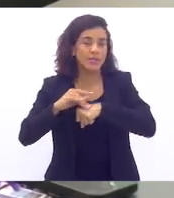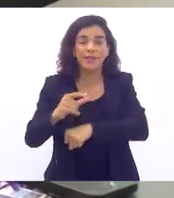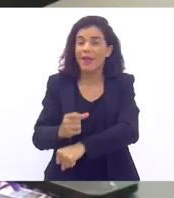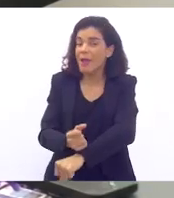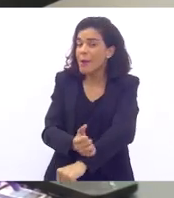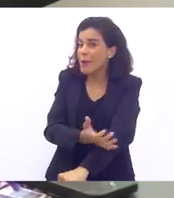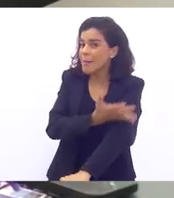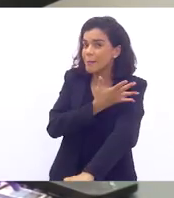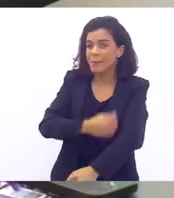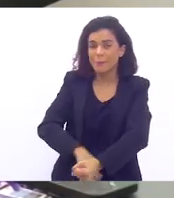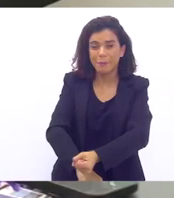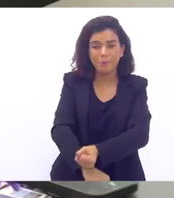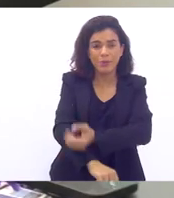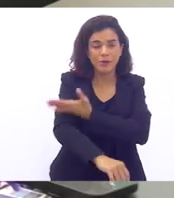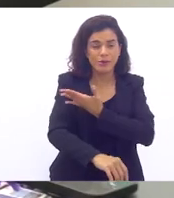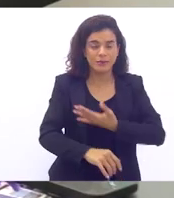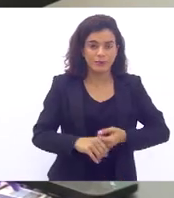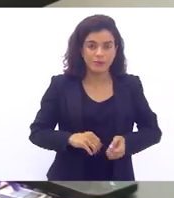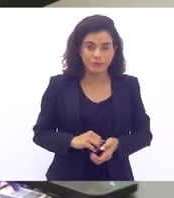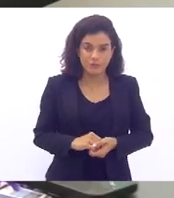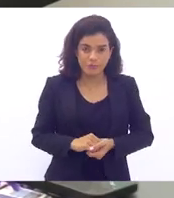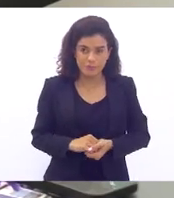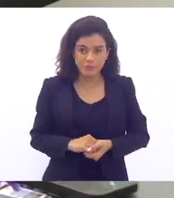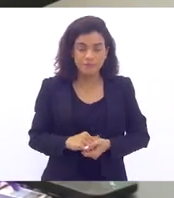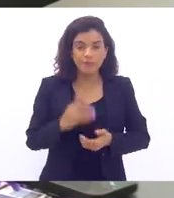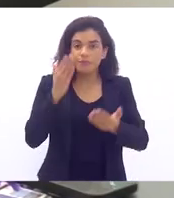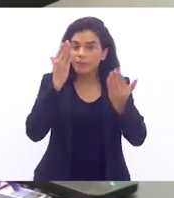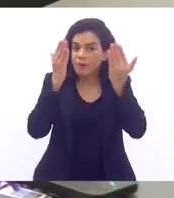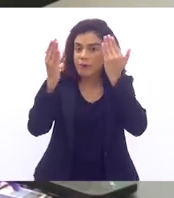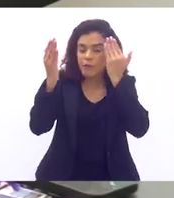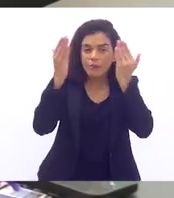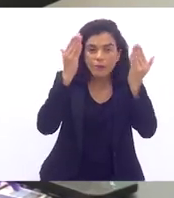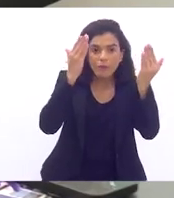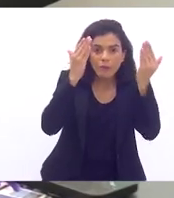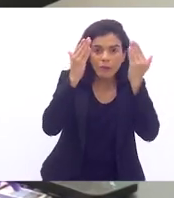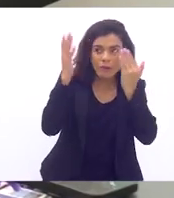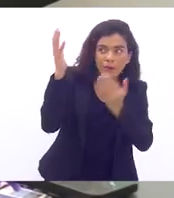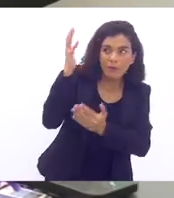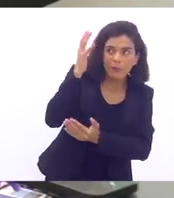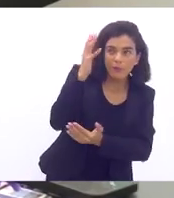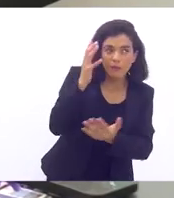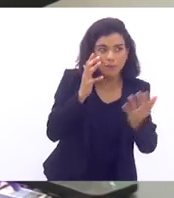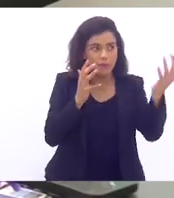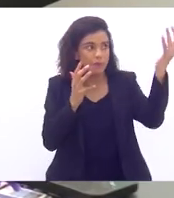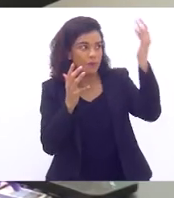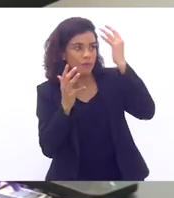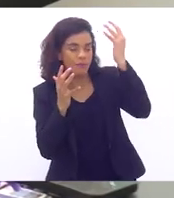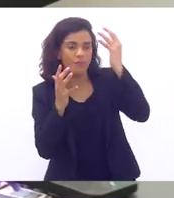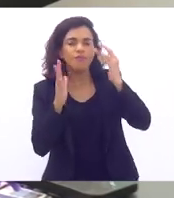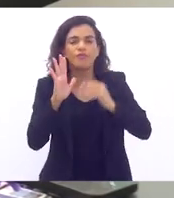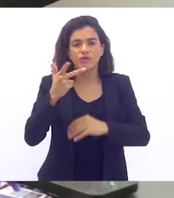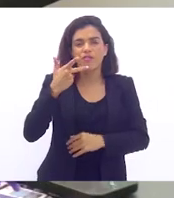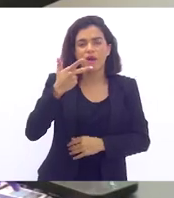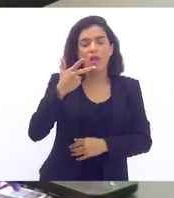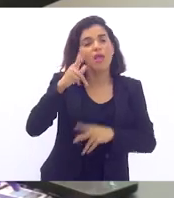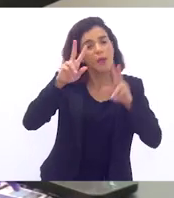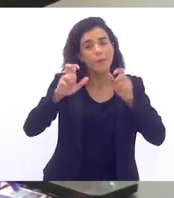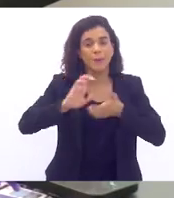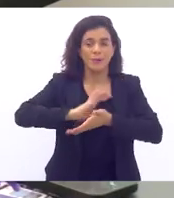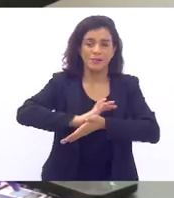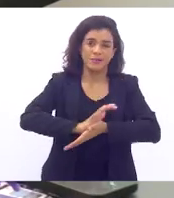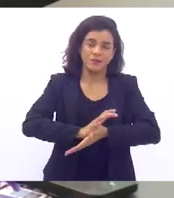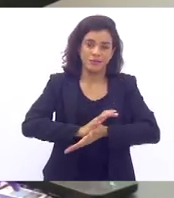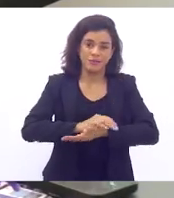emocional é o emocional é um psicológico que ela carrega é como eu já disse é o preconceito